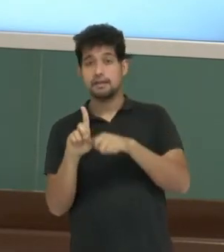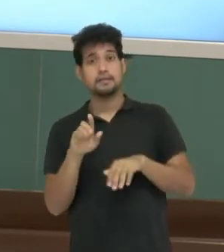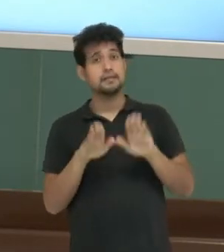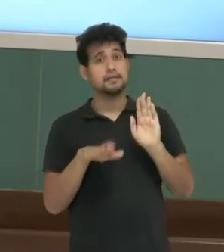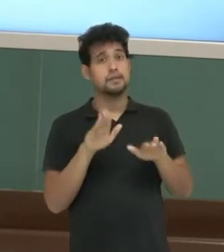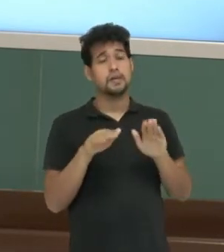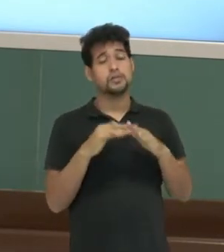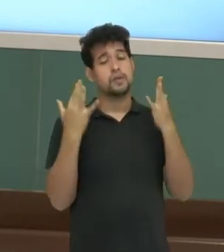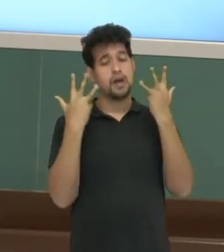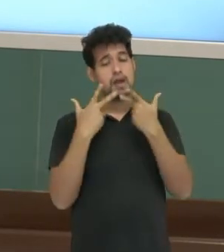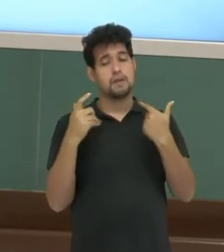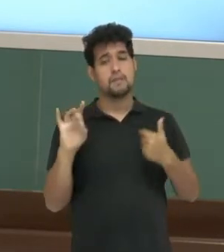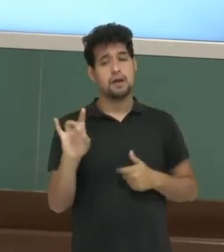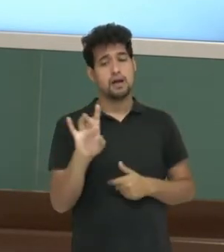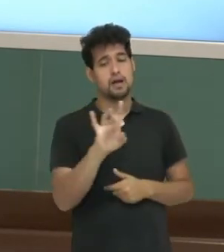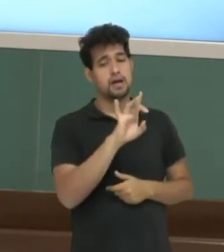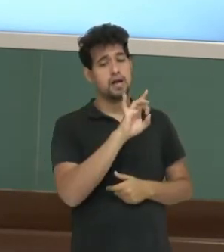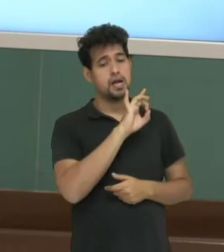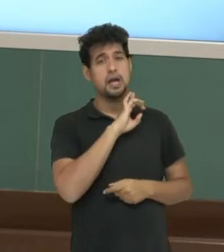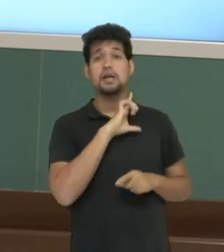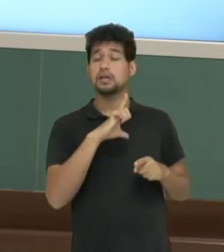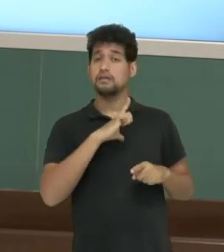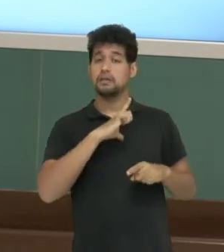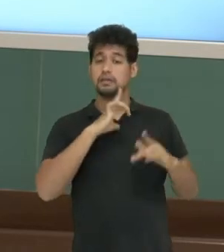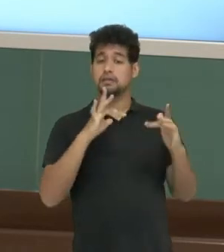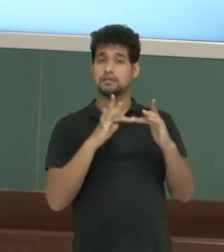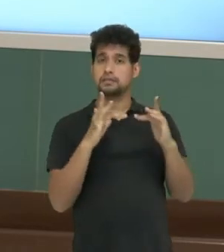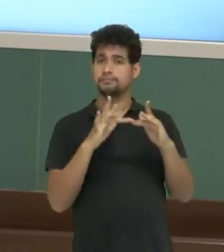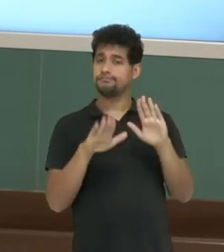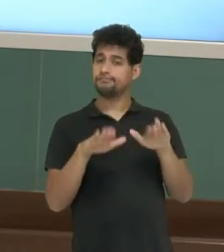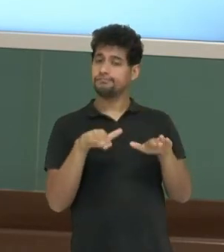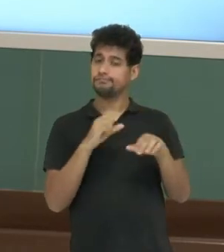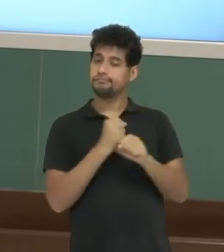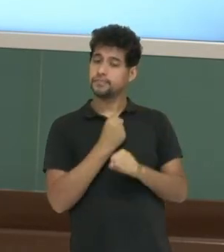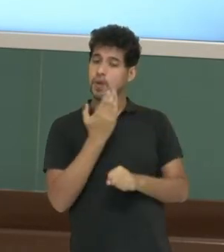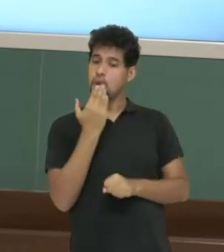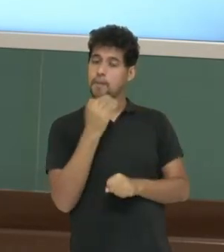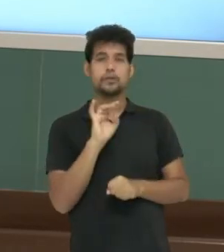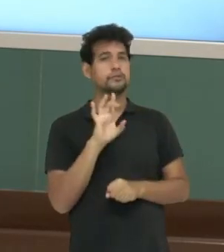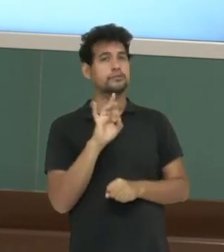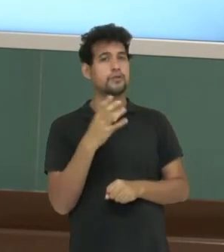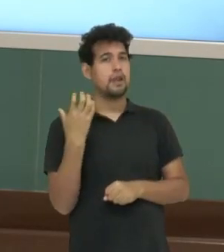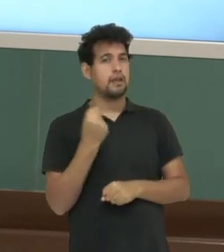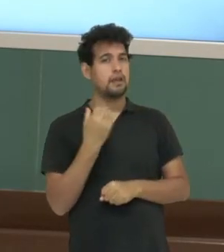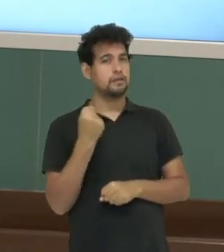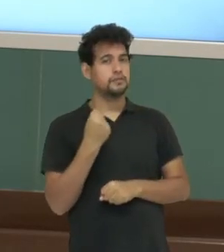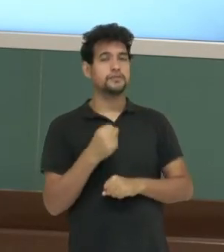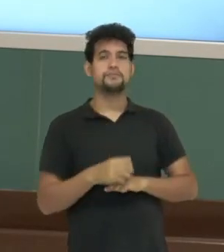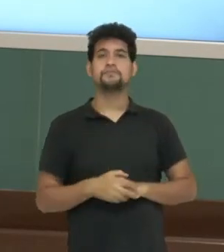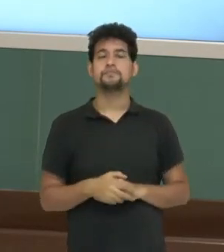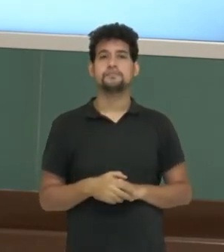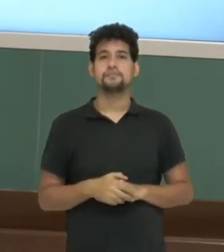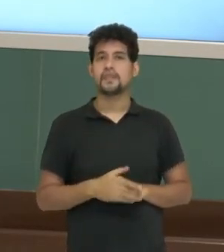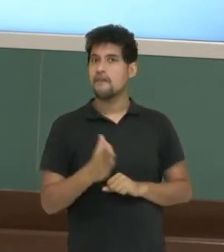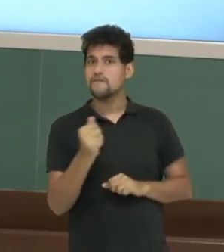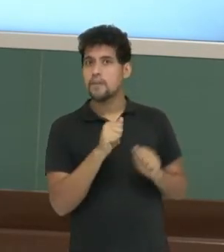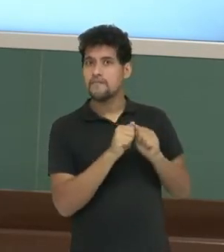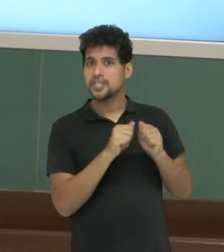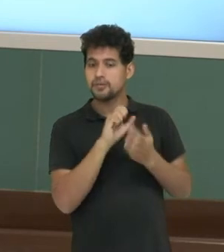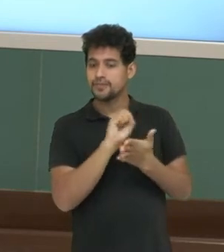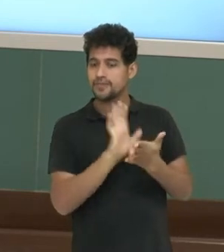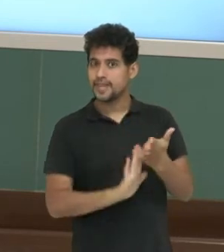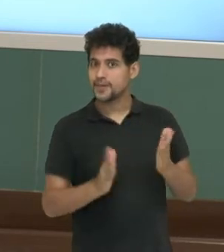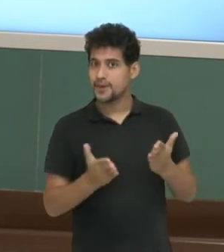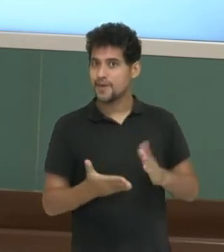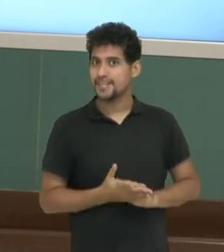da espécie que vai então estar ali por algum tempo se alimentando apenas do leite materno. Bora fazer uma atividade agora